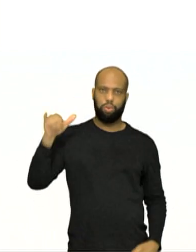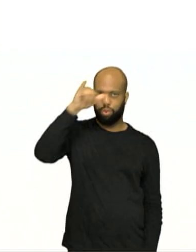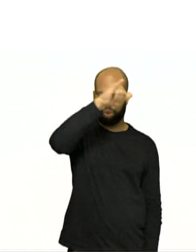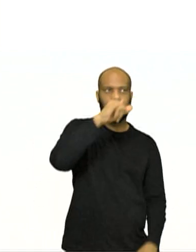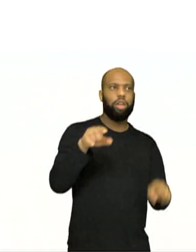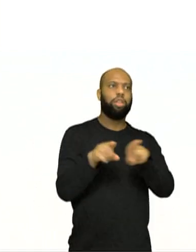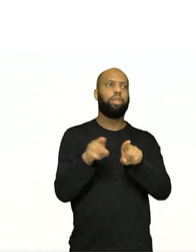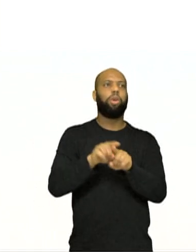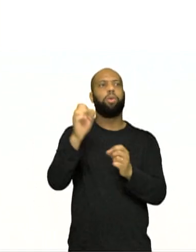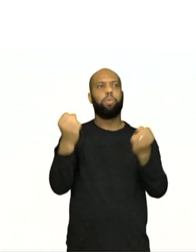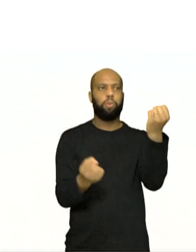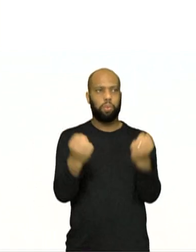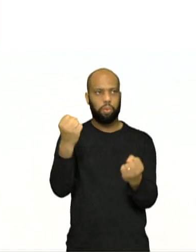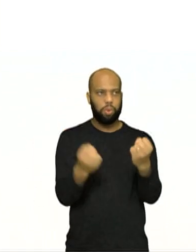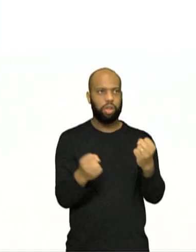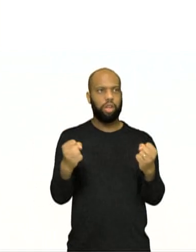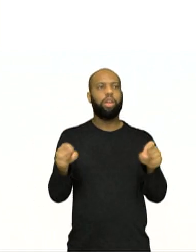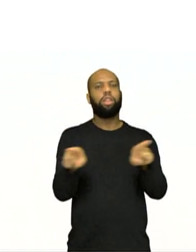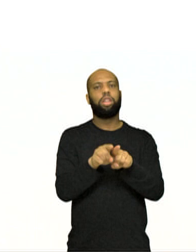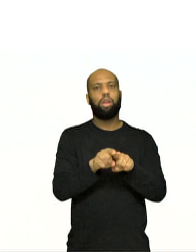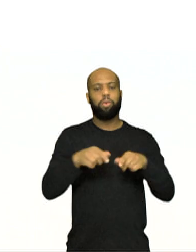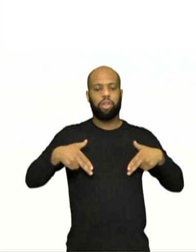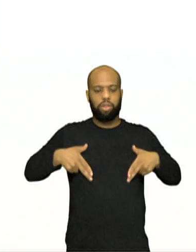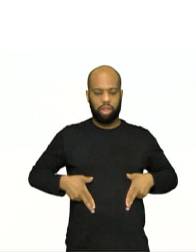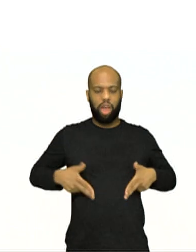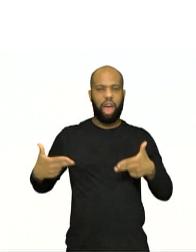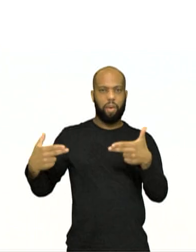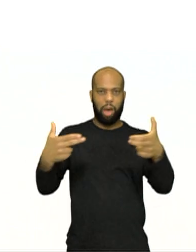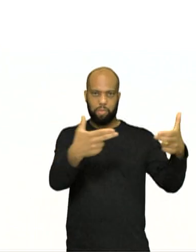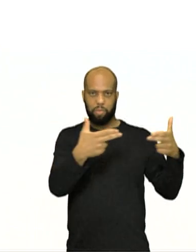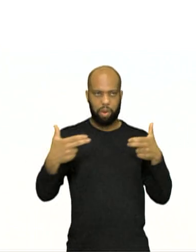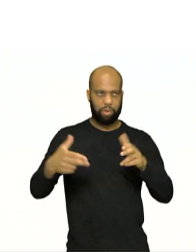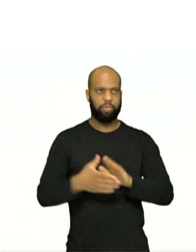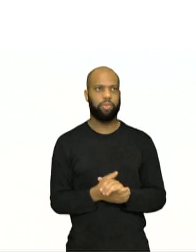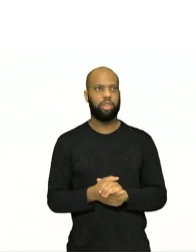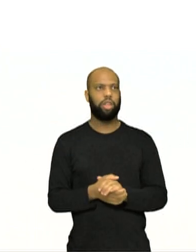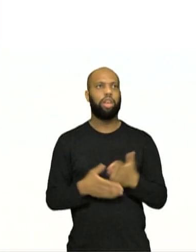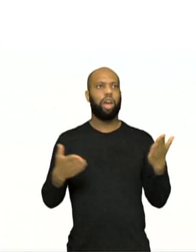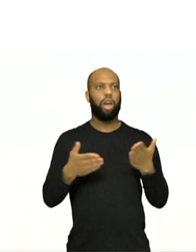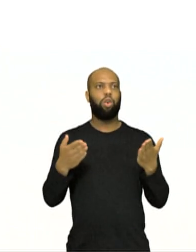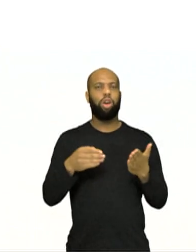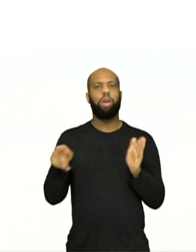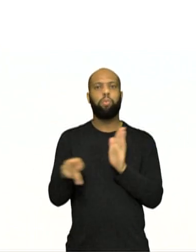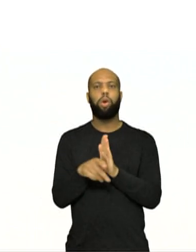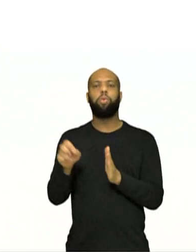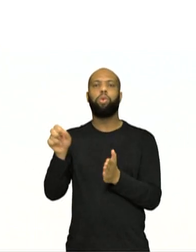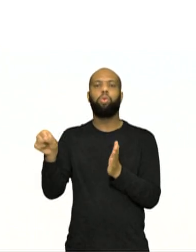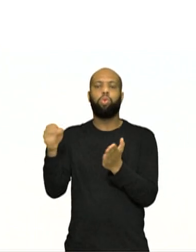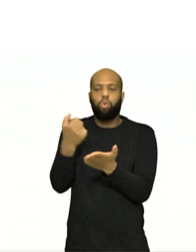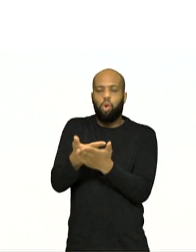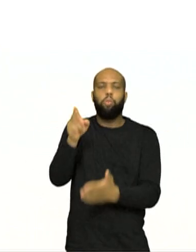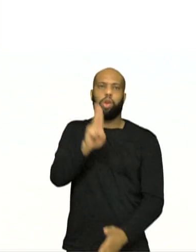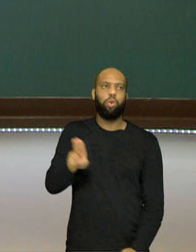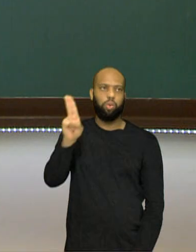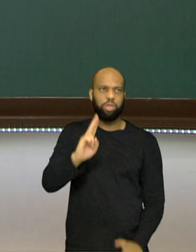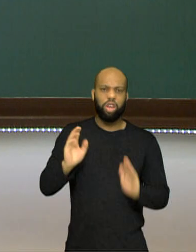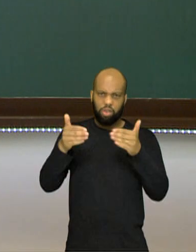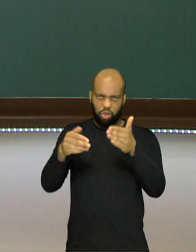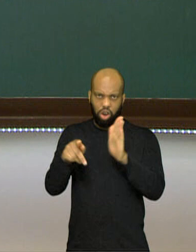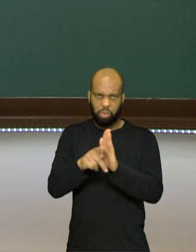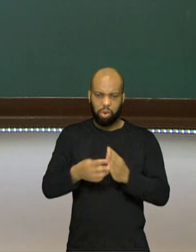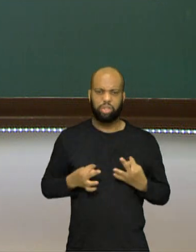aeroespacial, automobilística e indústria bélica. E nos bens de consumo, eles não focam tanto em